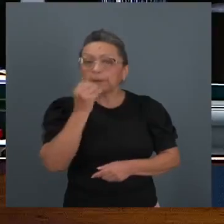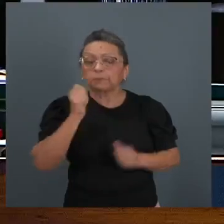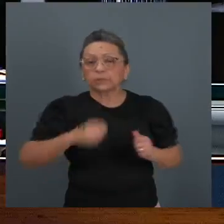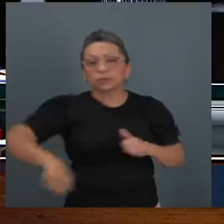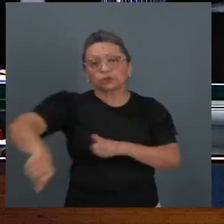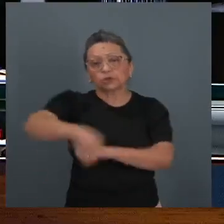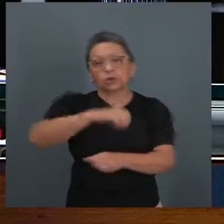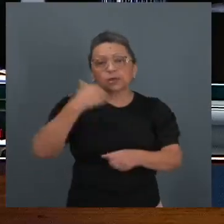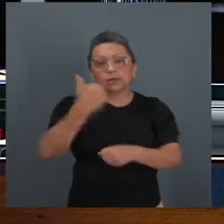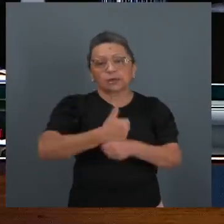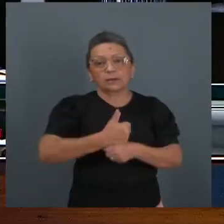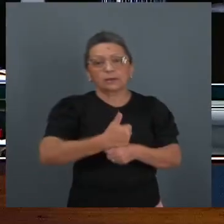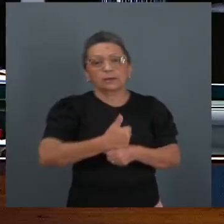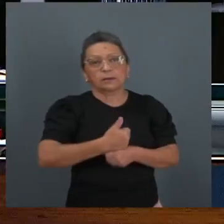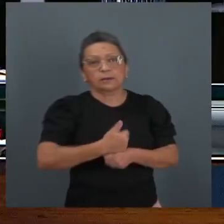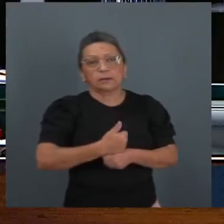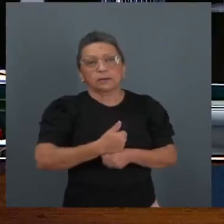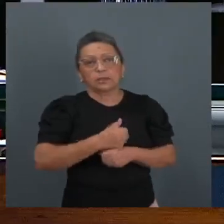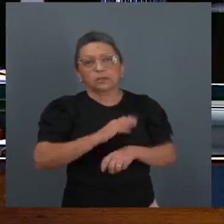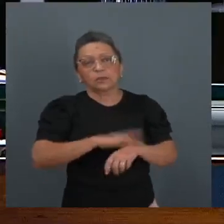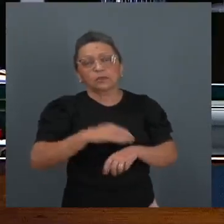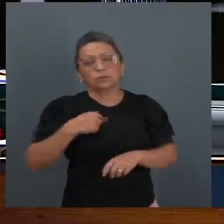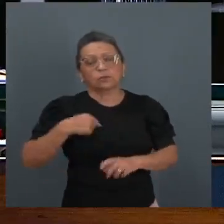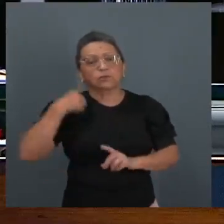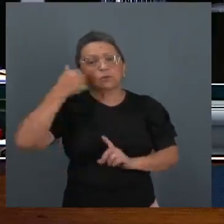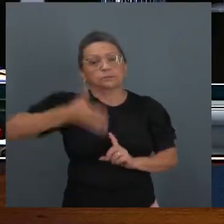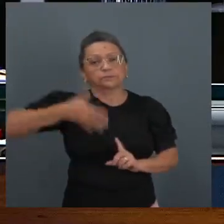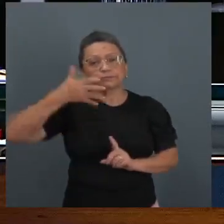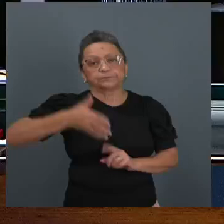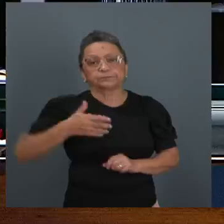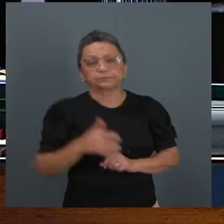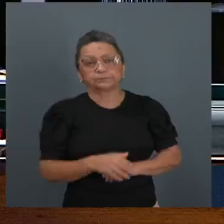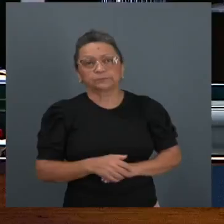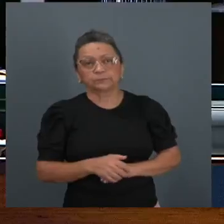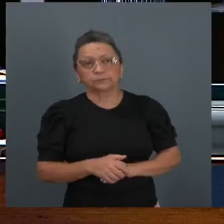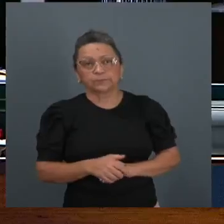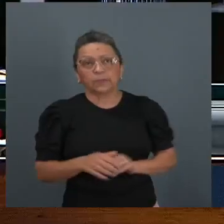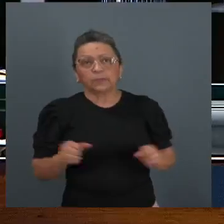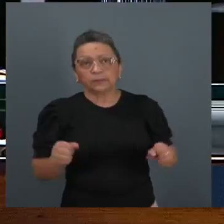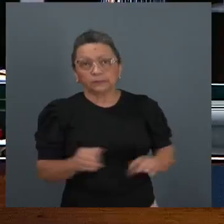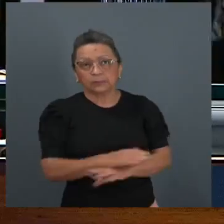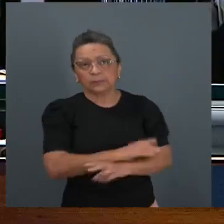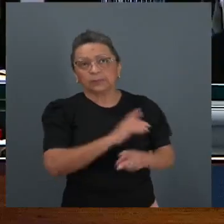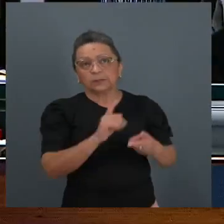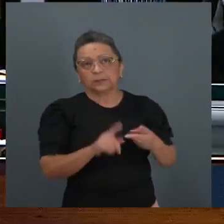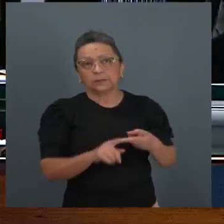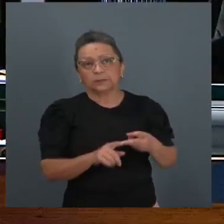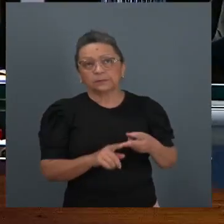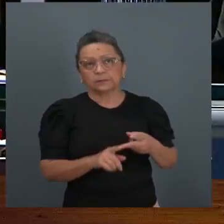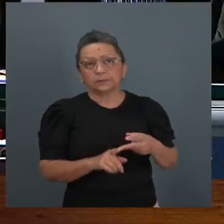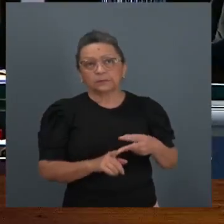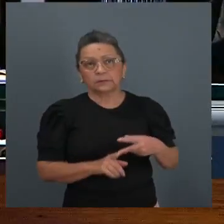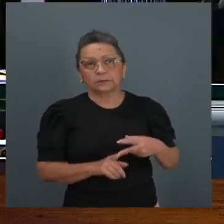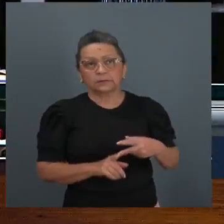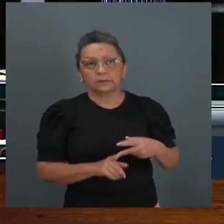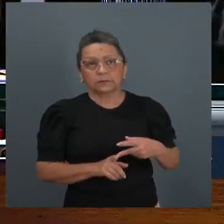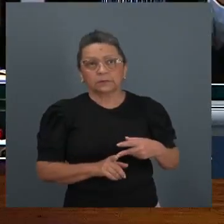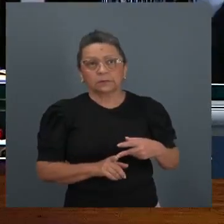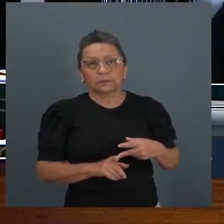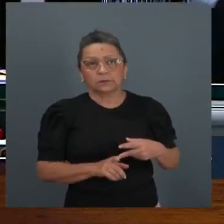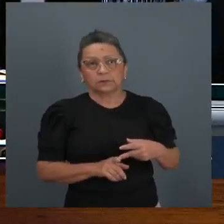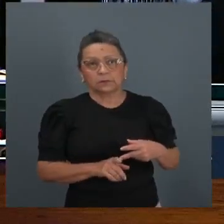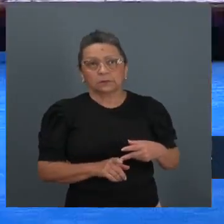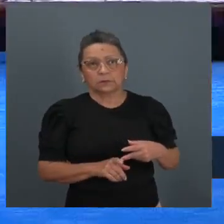ocupar aqui a mesa enquanto eu faço o meu pronunciamento e logo em seguida... Ah, Vossa Excelência trocou com